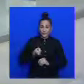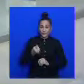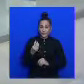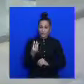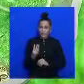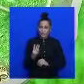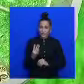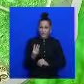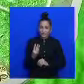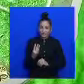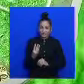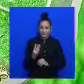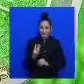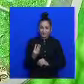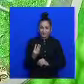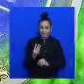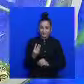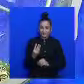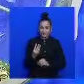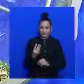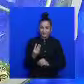número 3.